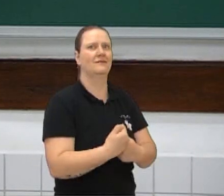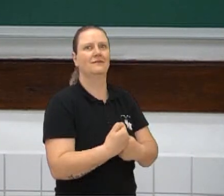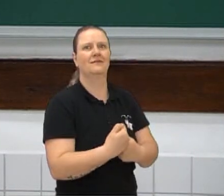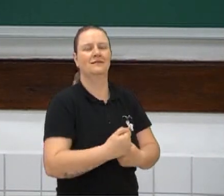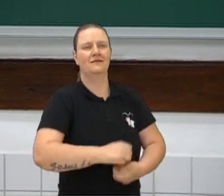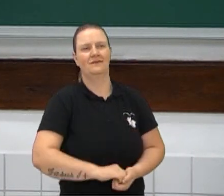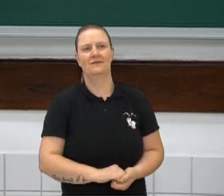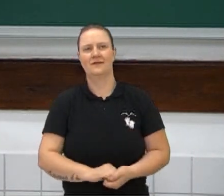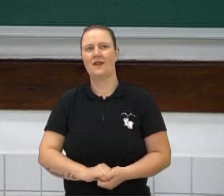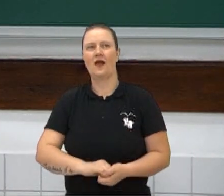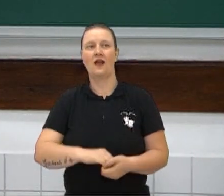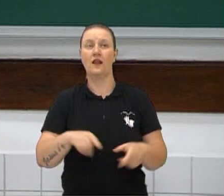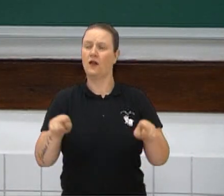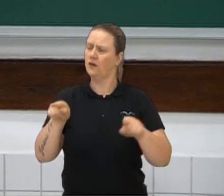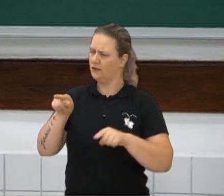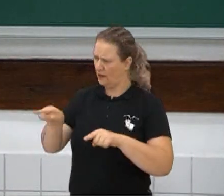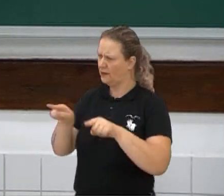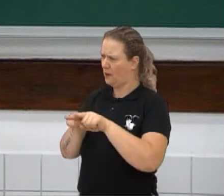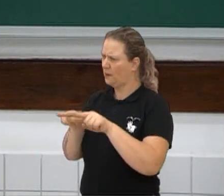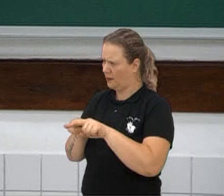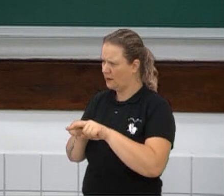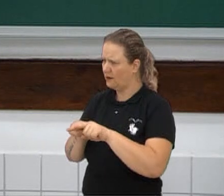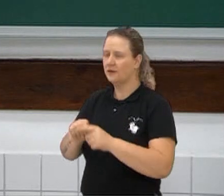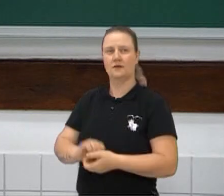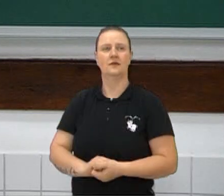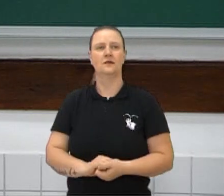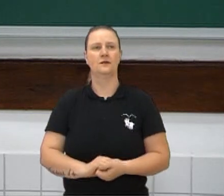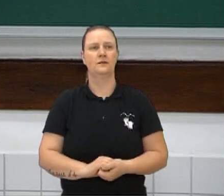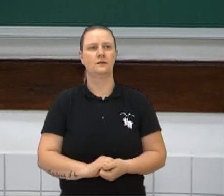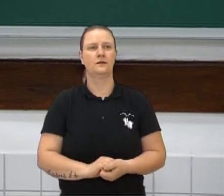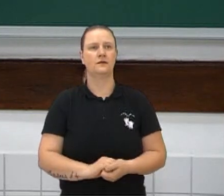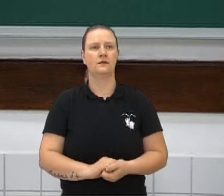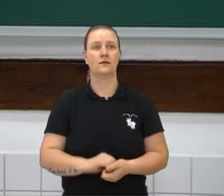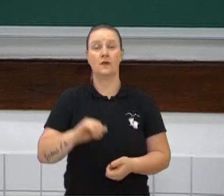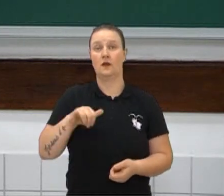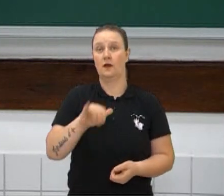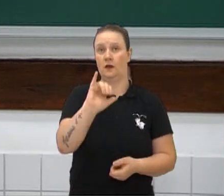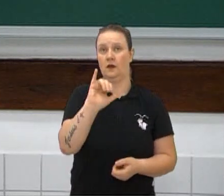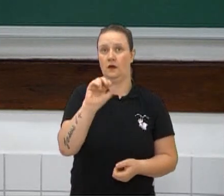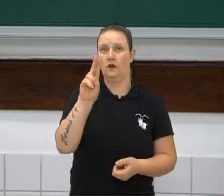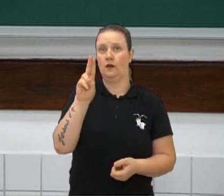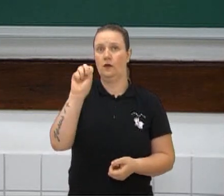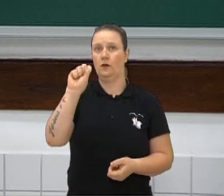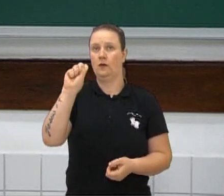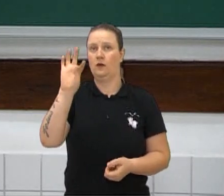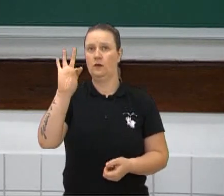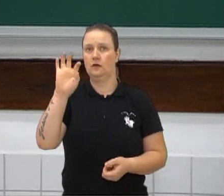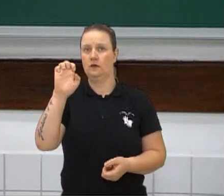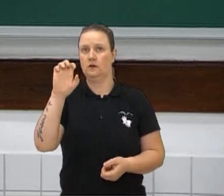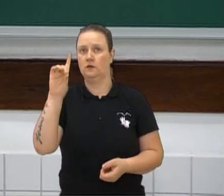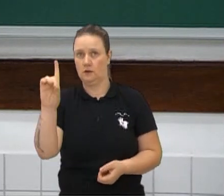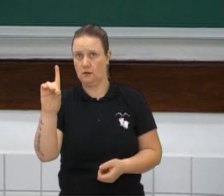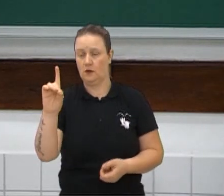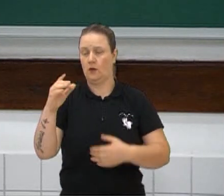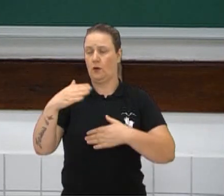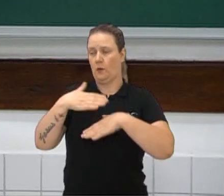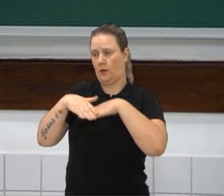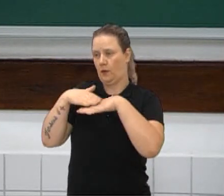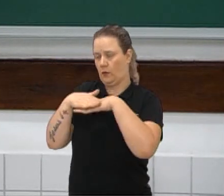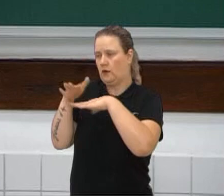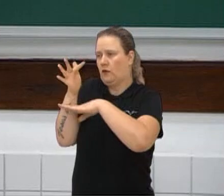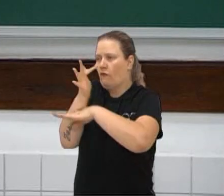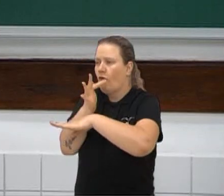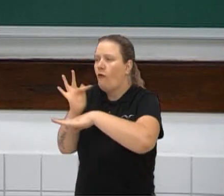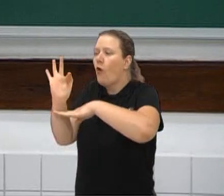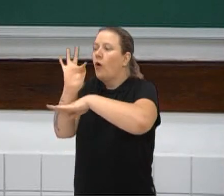E você também, aqui usted, nós vamos ver que utilizamos, né, quando estamos num tratamento mais formal, numa conversa mais formal,